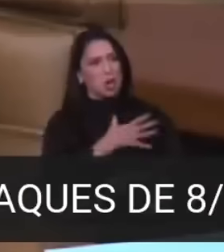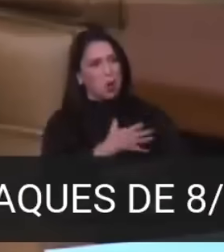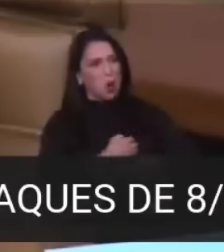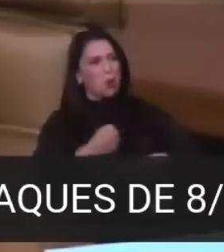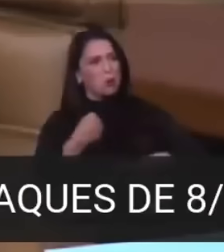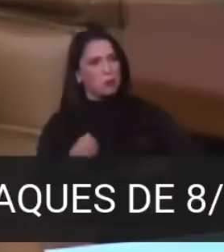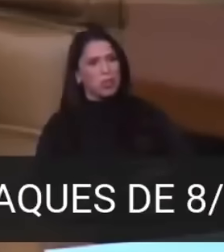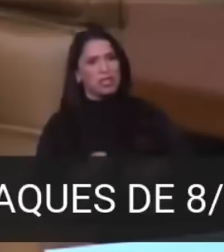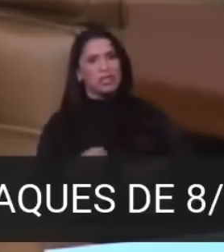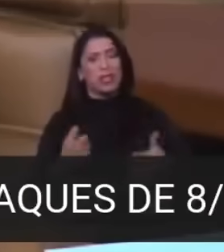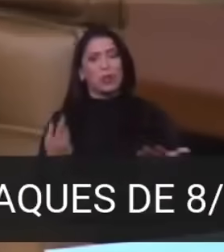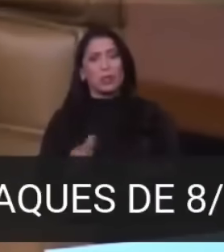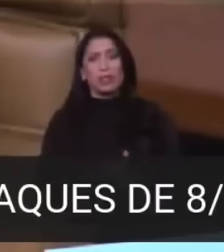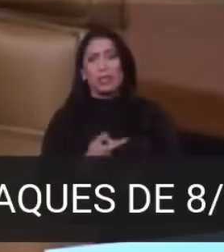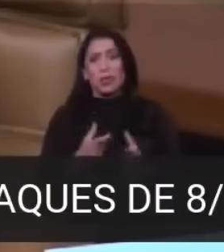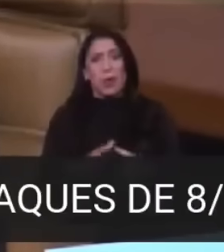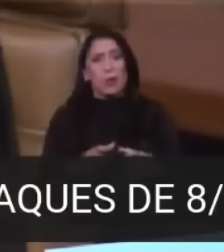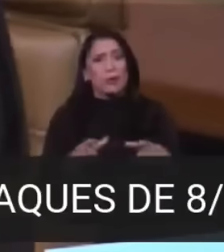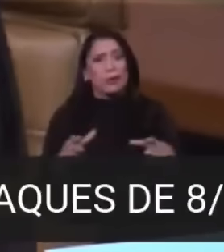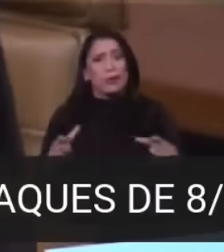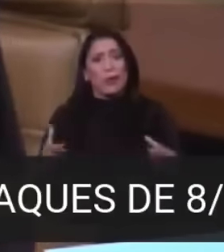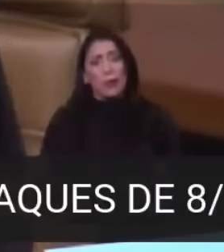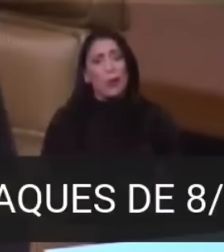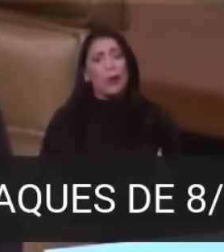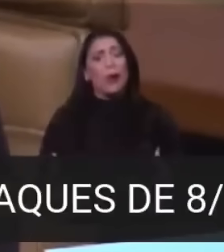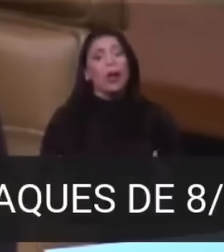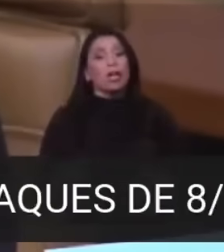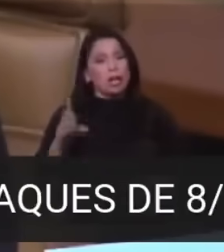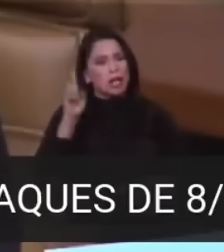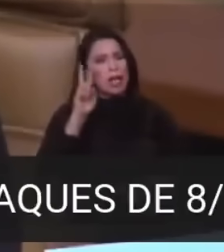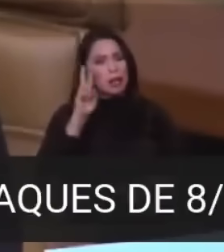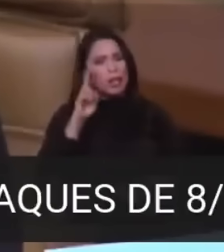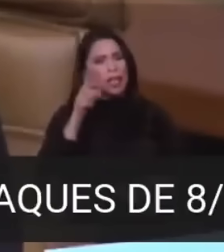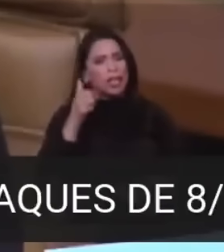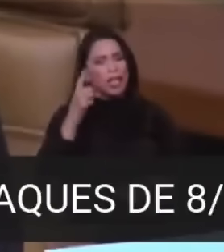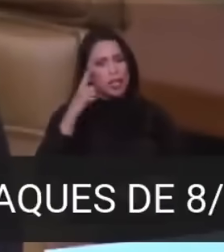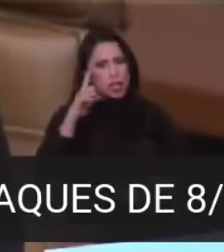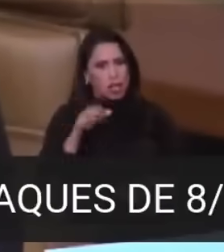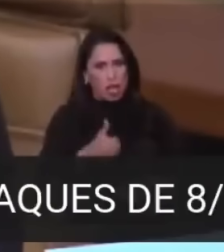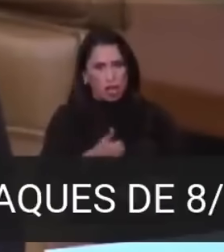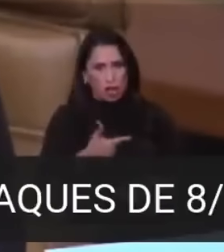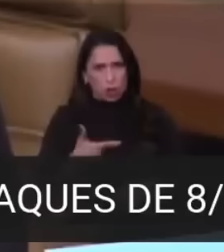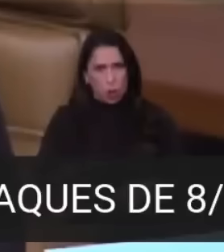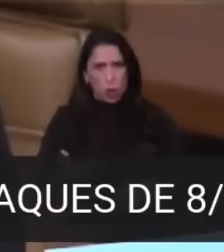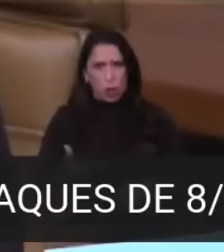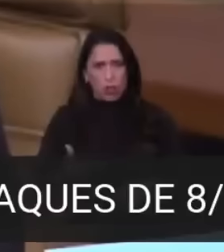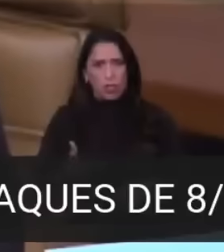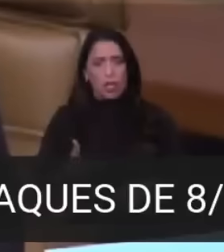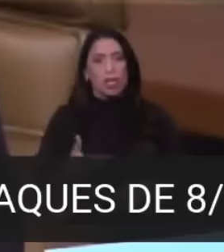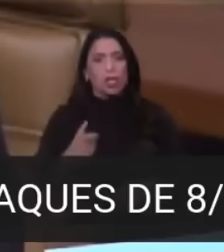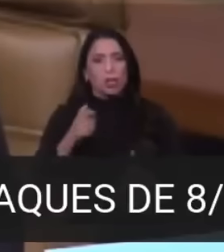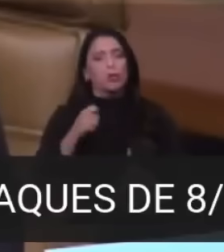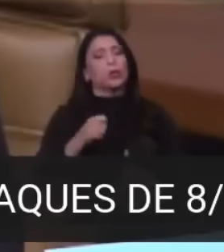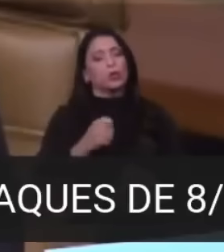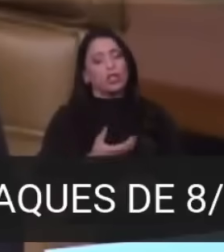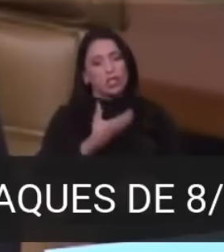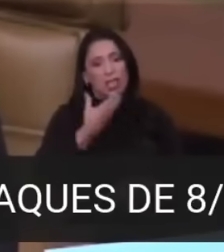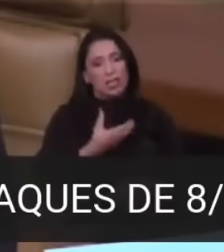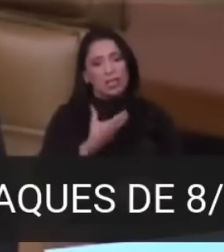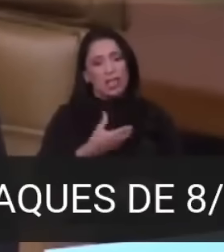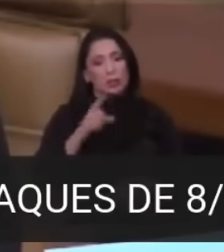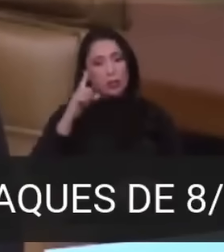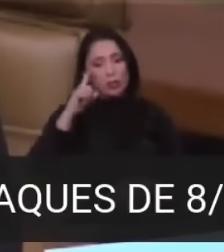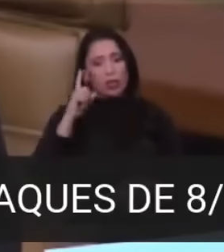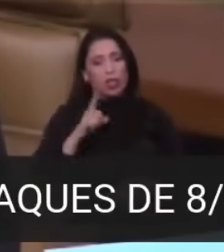se ampliando todos lembramos também no dia 12 de Dezembro no dia da diplomação do Presidente da República